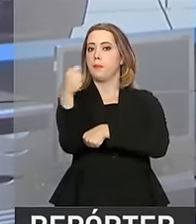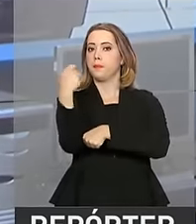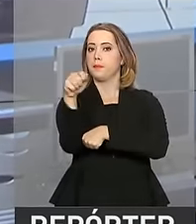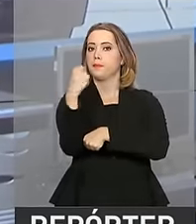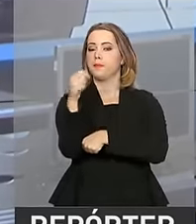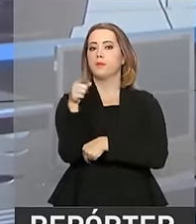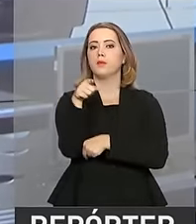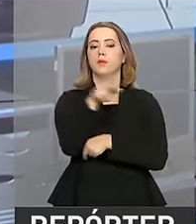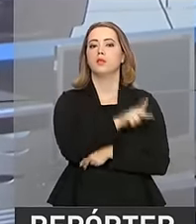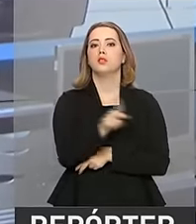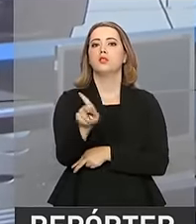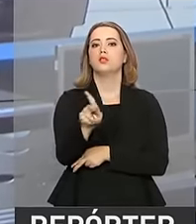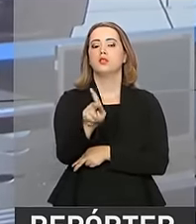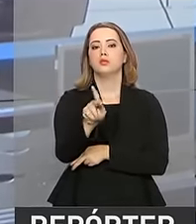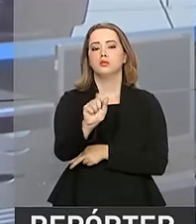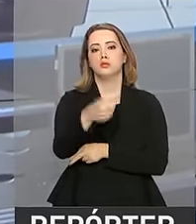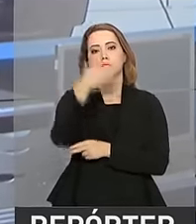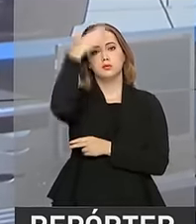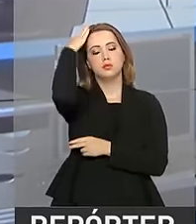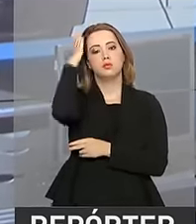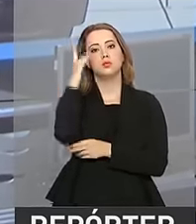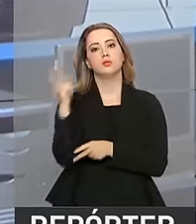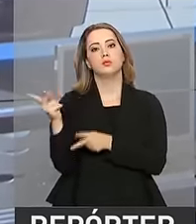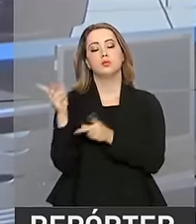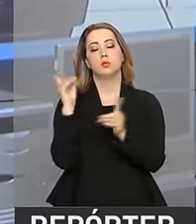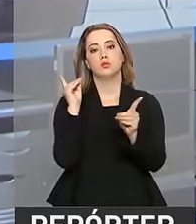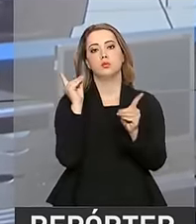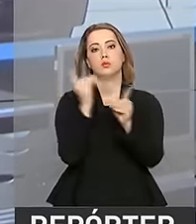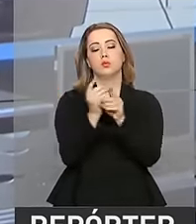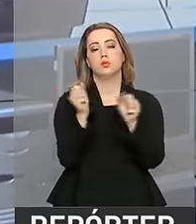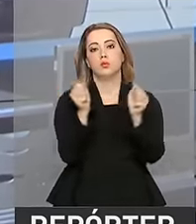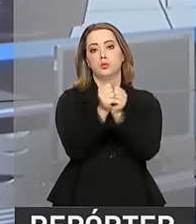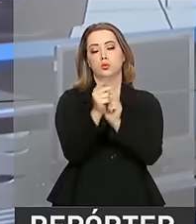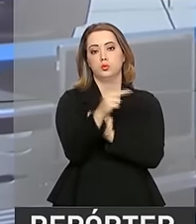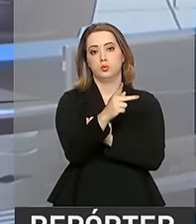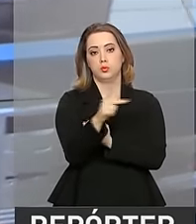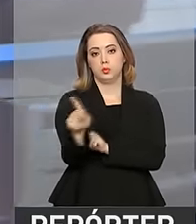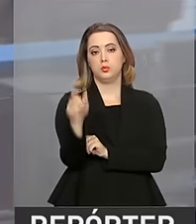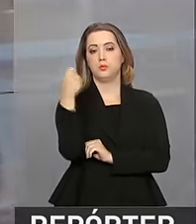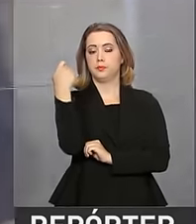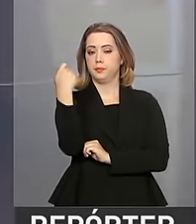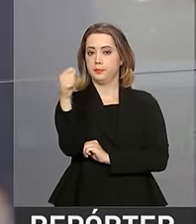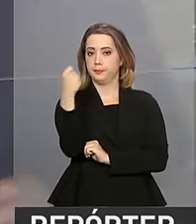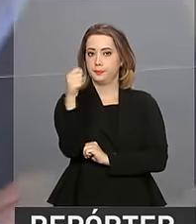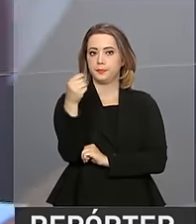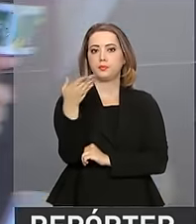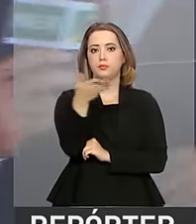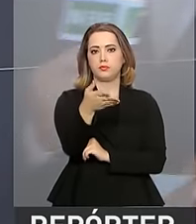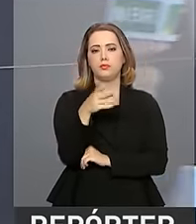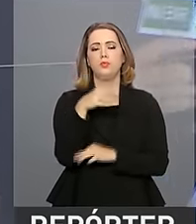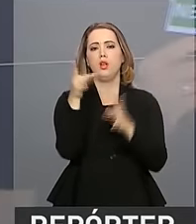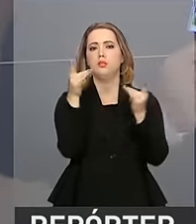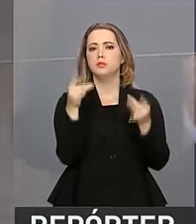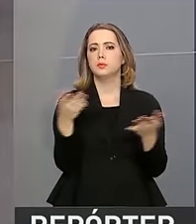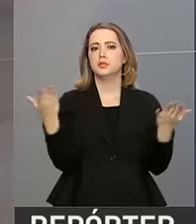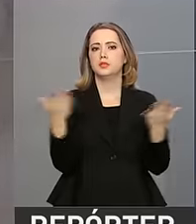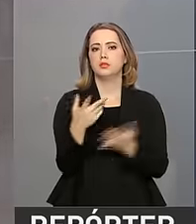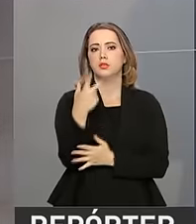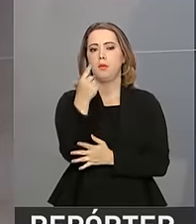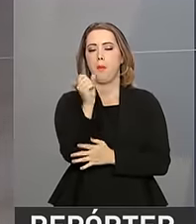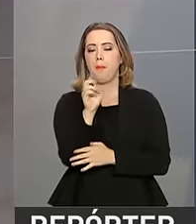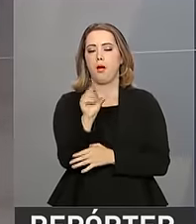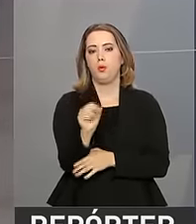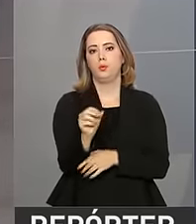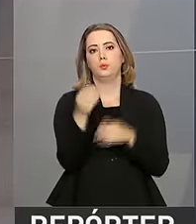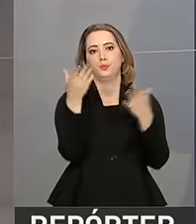Michel Temer Foi recebido pelo presidente do país Maurício macre vamos saber os detalhes dessa visita com o repórter Paulo lav Boa tarde